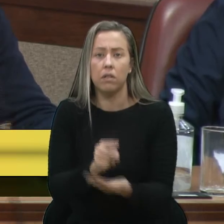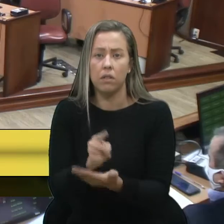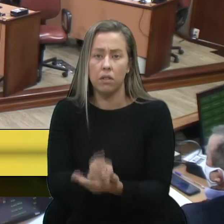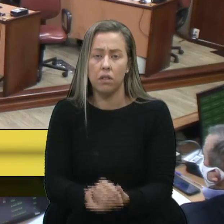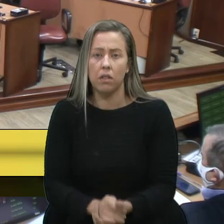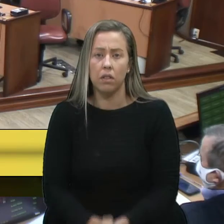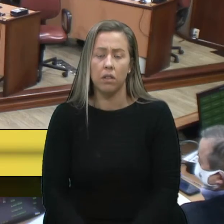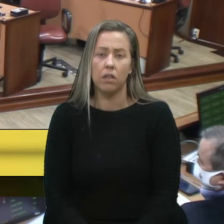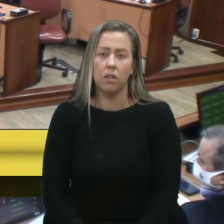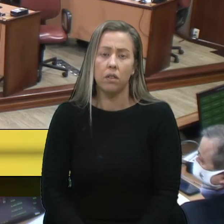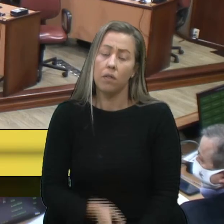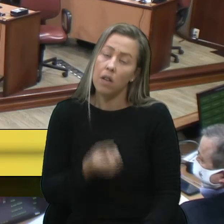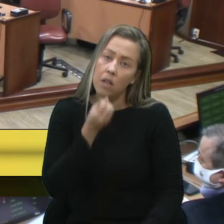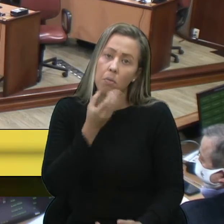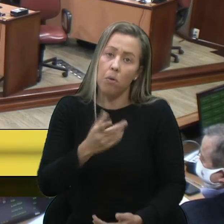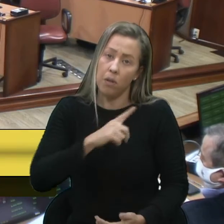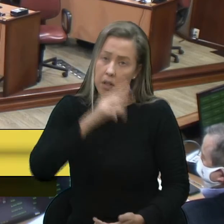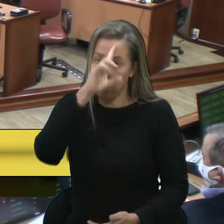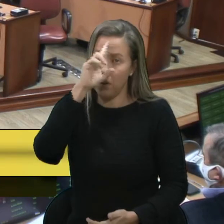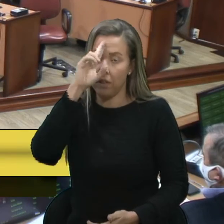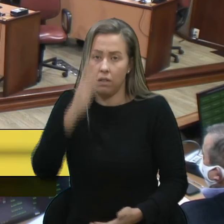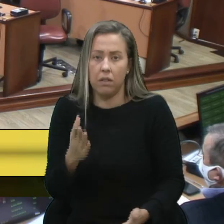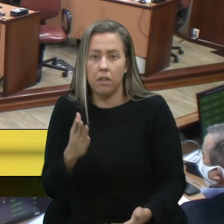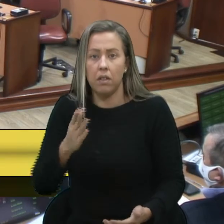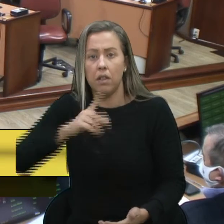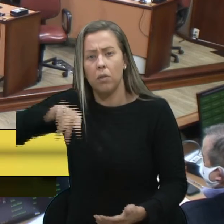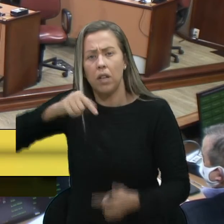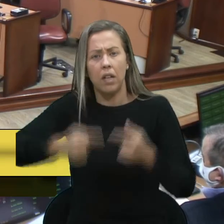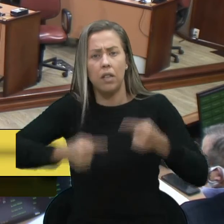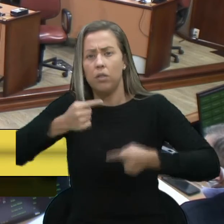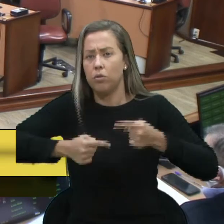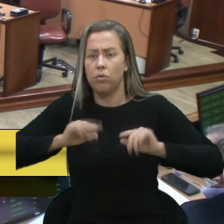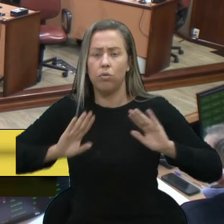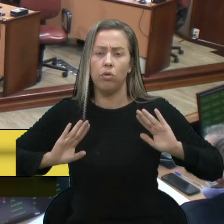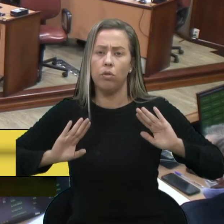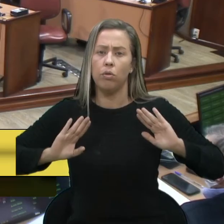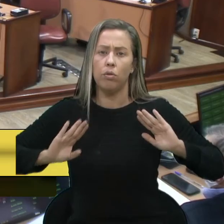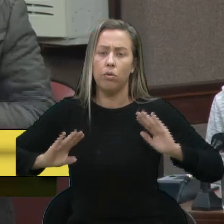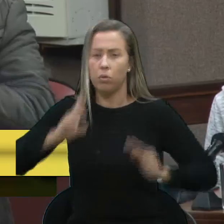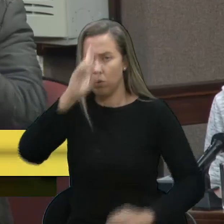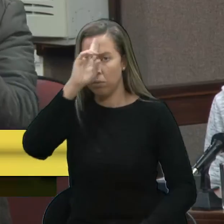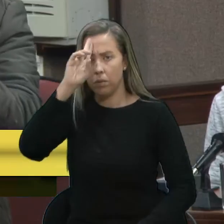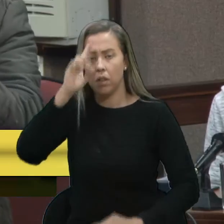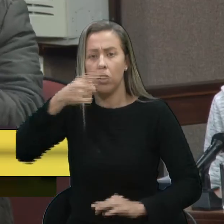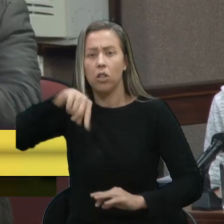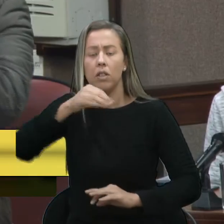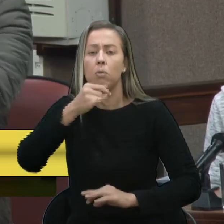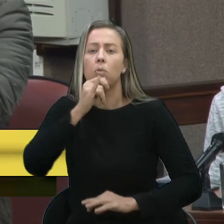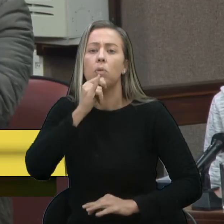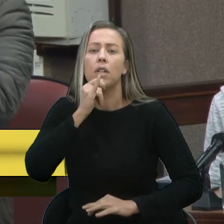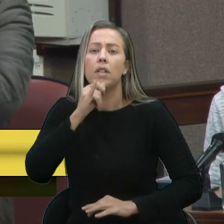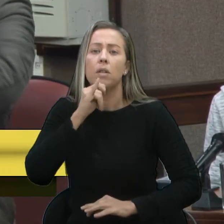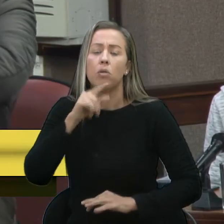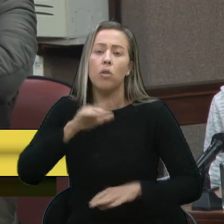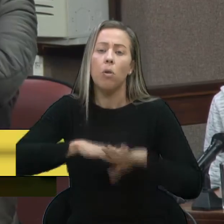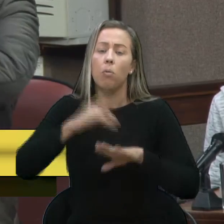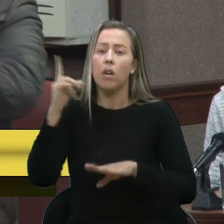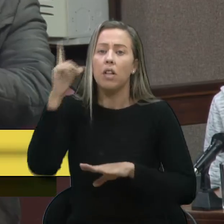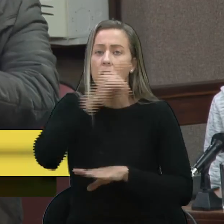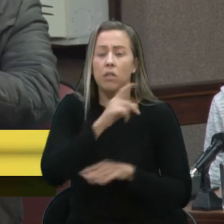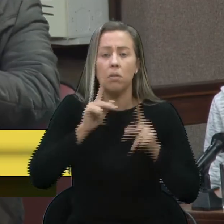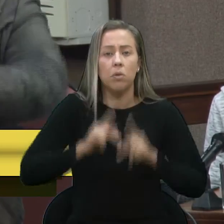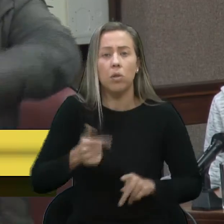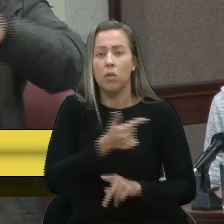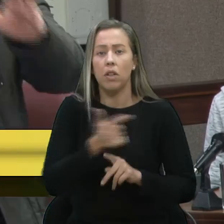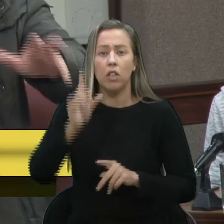Obrigado, vereador. Não, que bom que tem Uber, né? Ninguém está discutindo a questão do Uber, só estamos dando um exemplo da precarização, que as pessoas